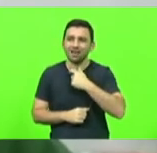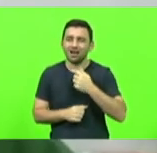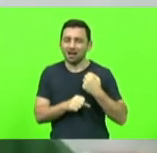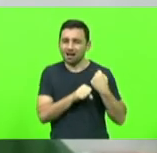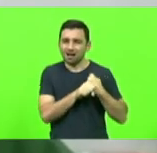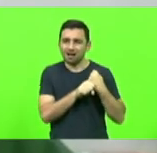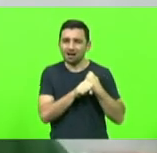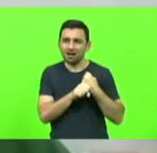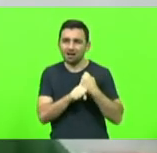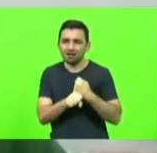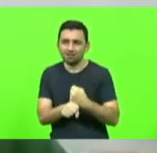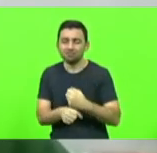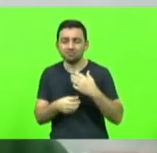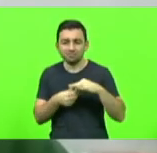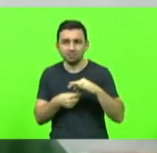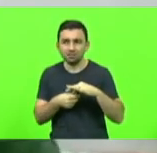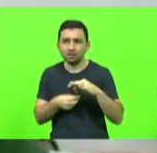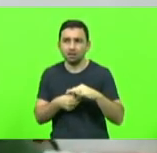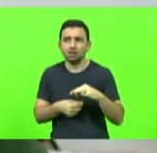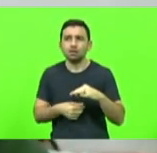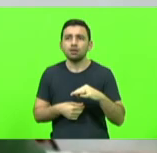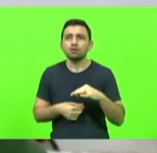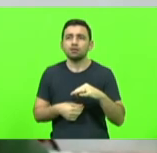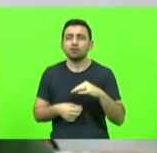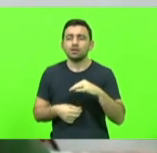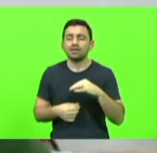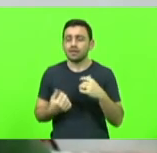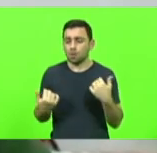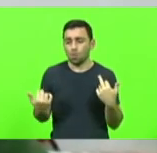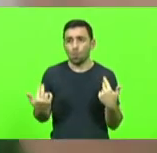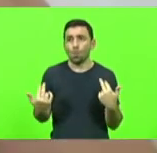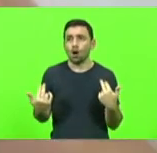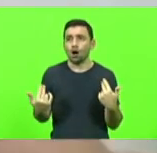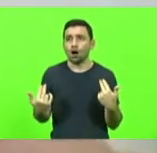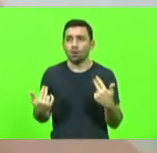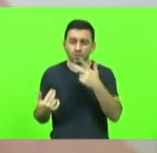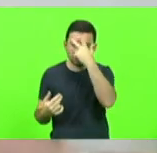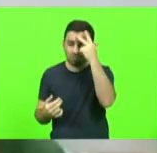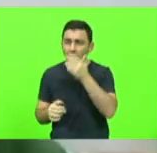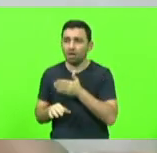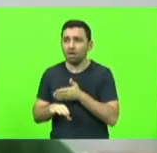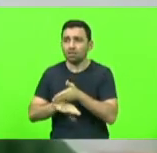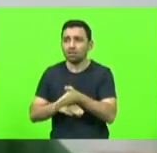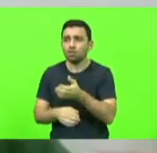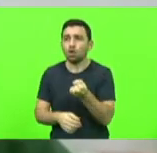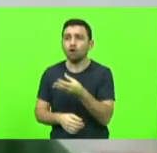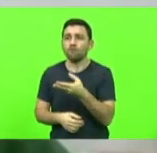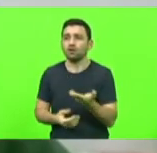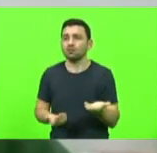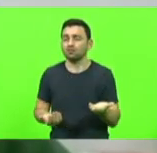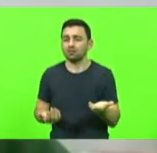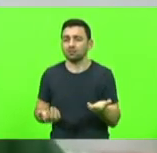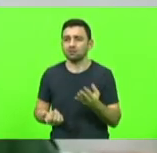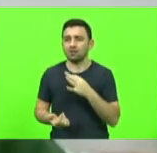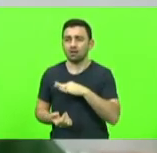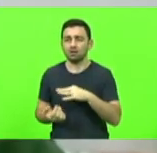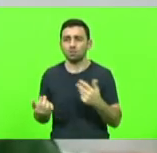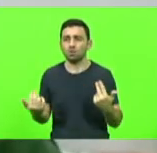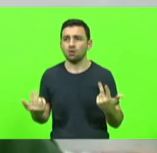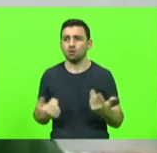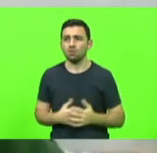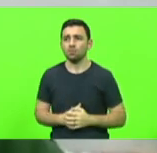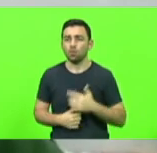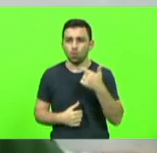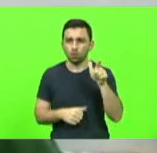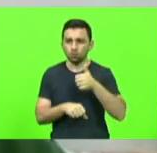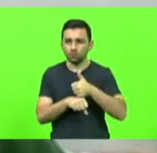trabalhando na instituição recebem o mesmo que as que estão entrando. Outro profissional relata, o fato